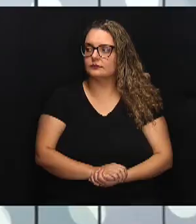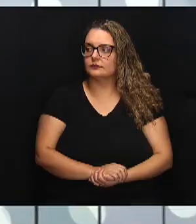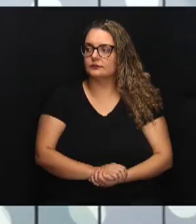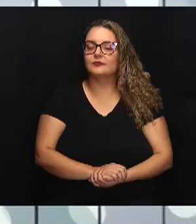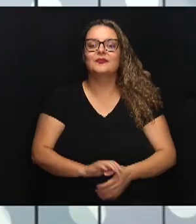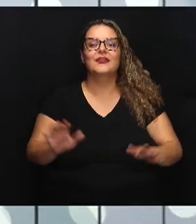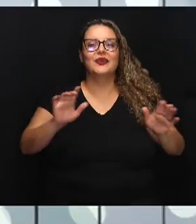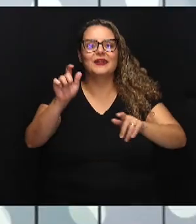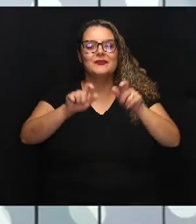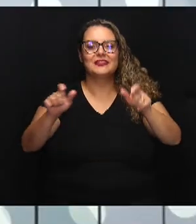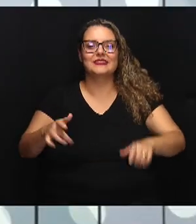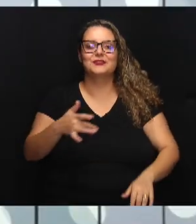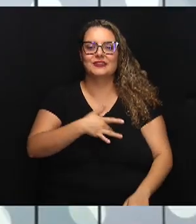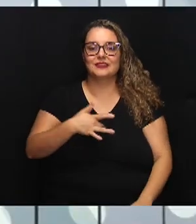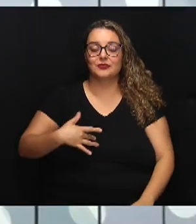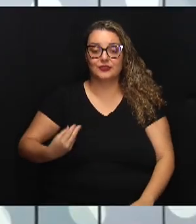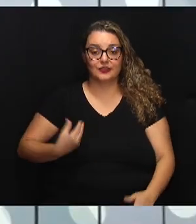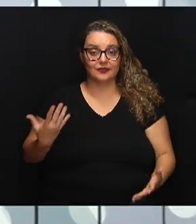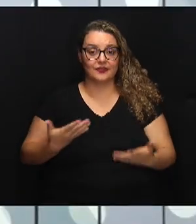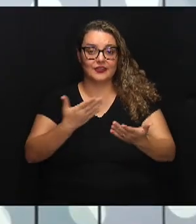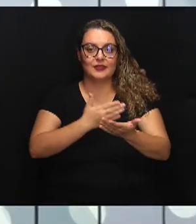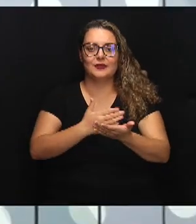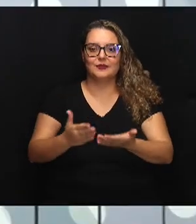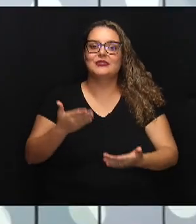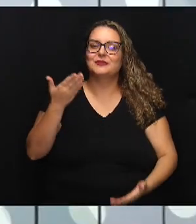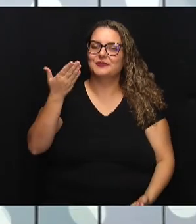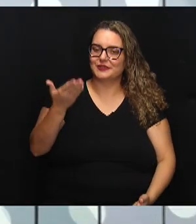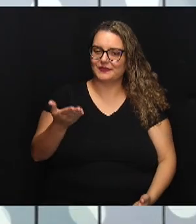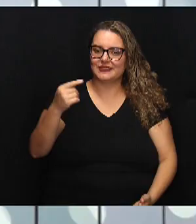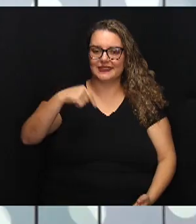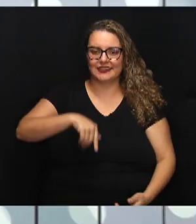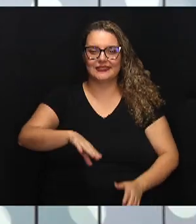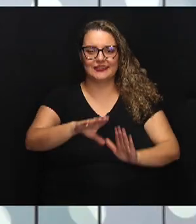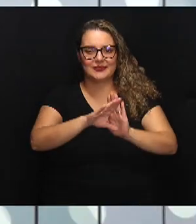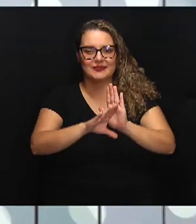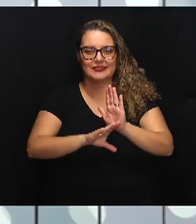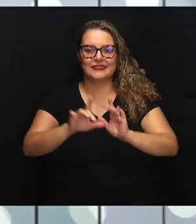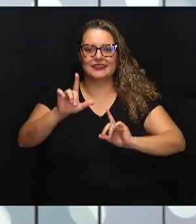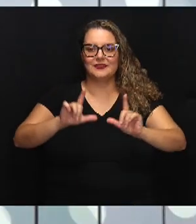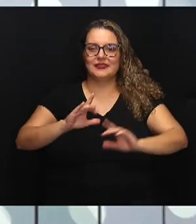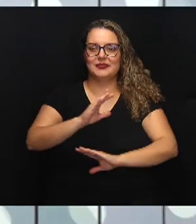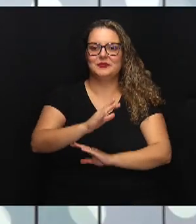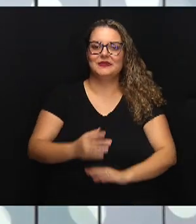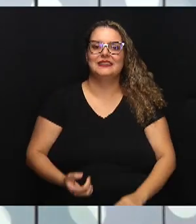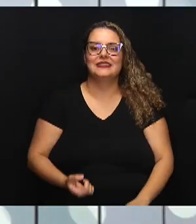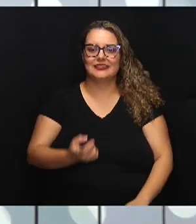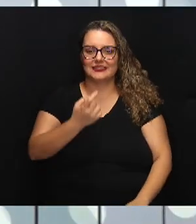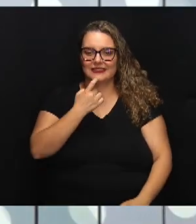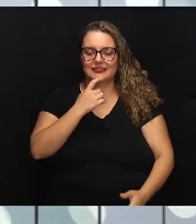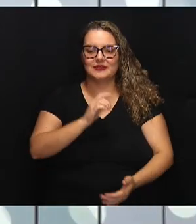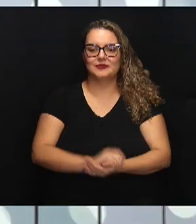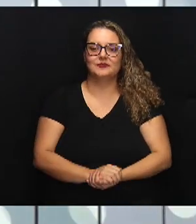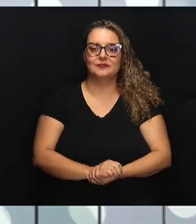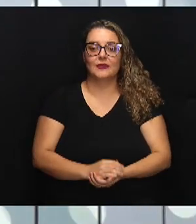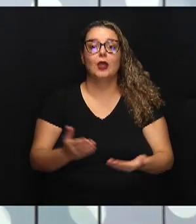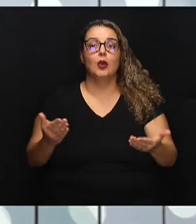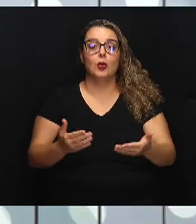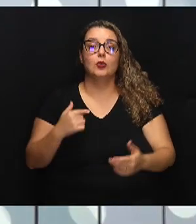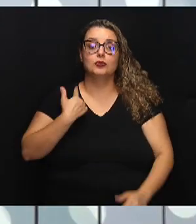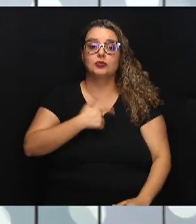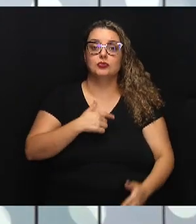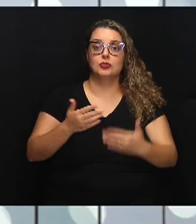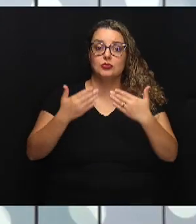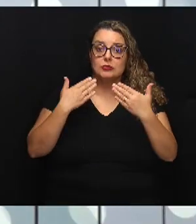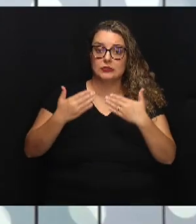Olá pessoal, mais um Saúde é Vida, começando para você aqui na programação da TV Câmara Campinas. Hoje nós vamos falar